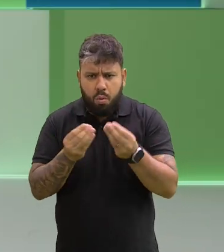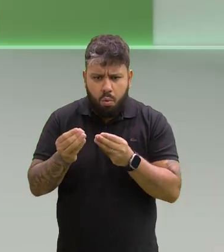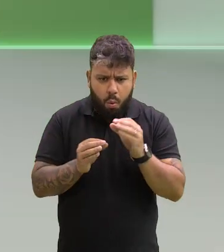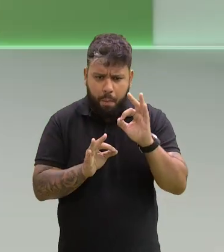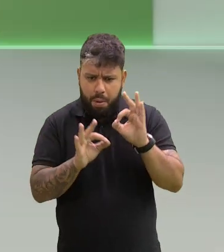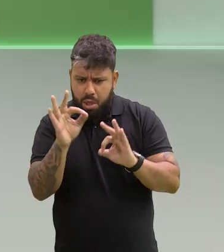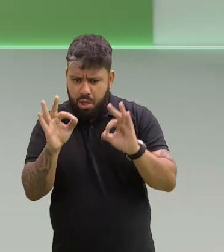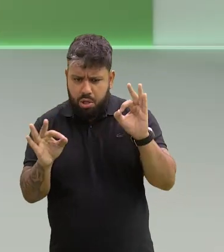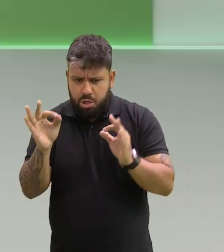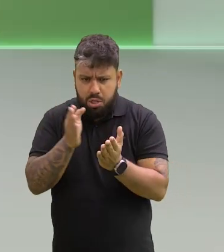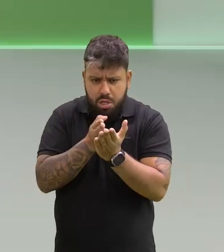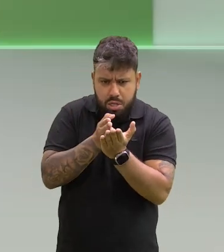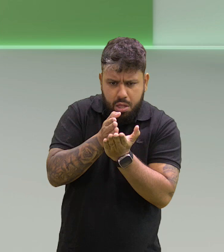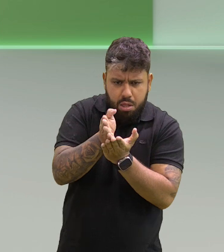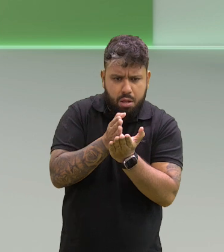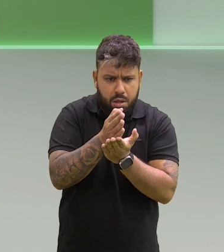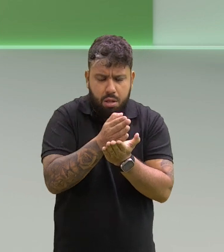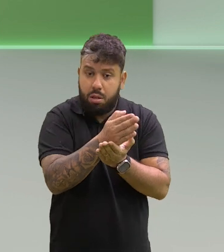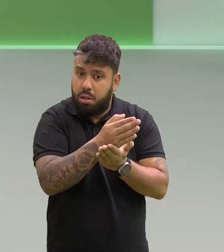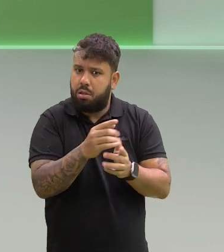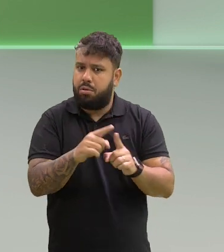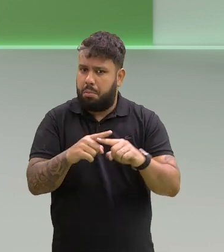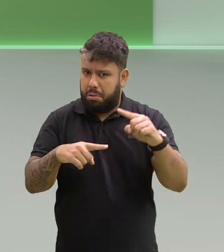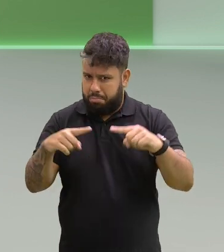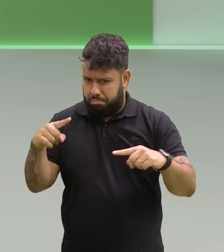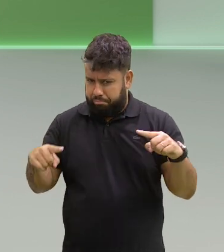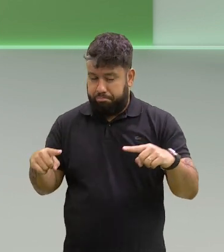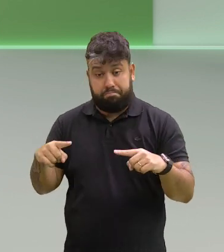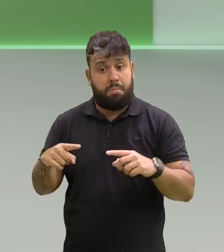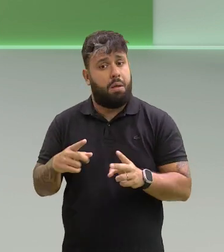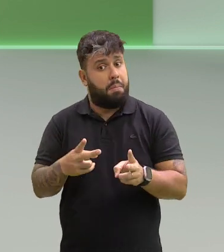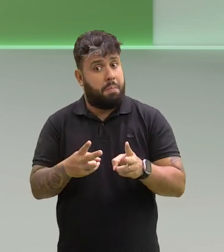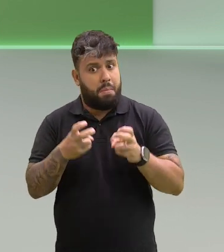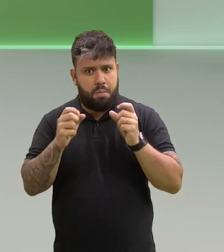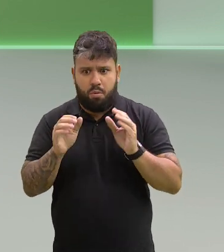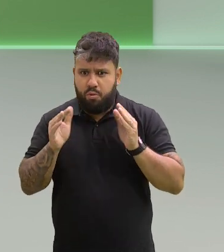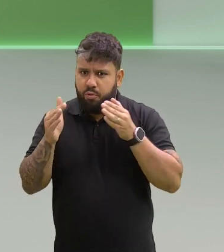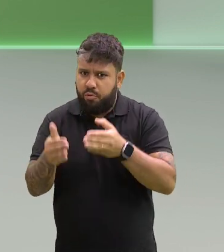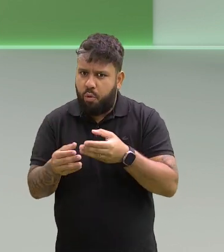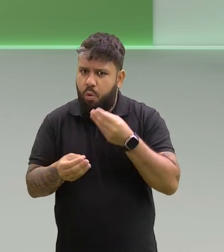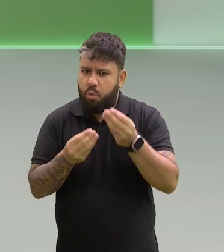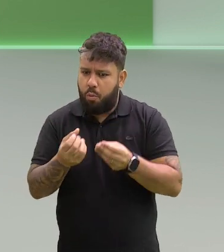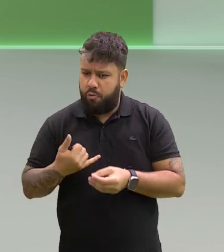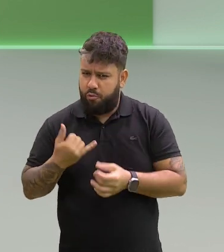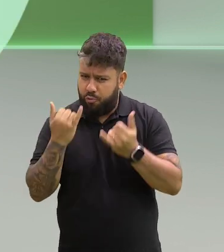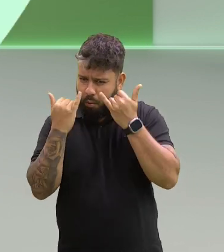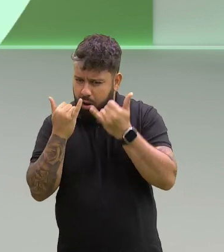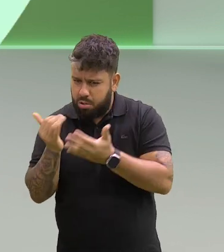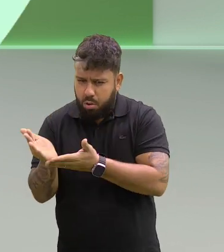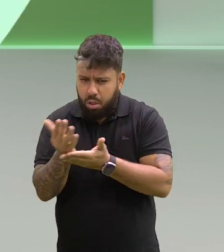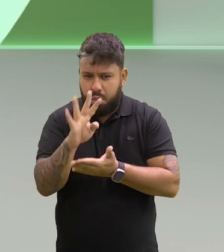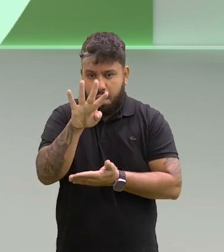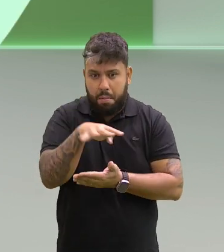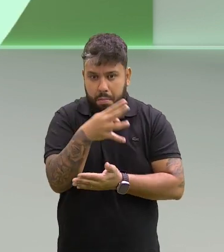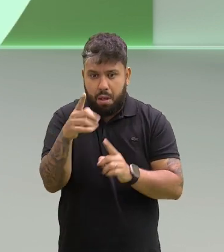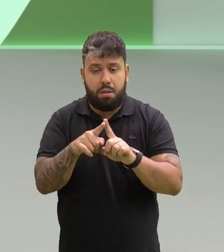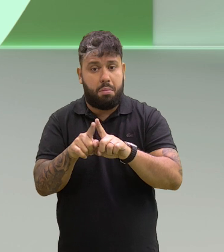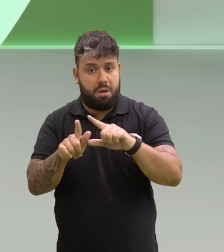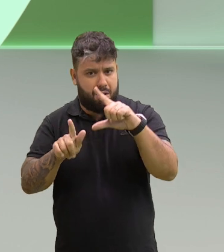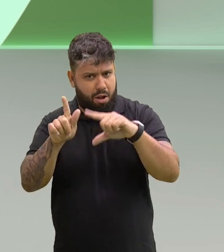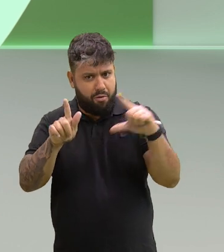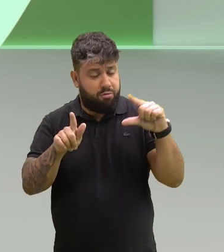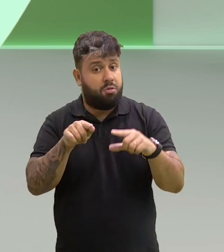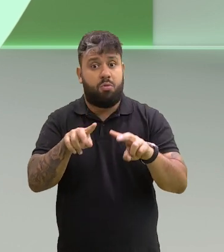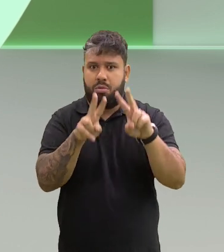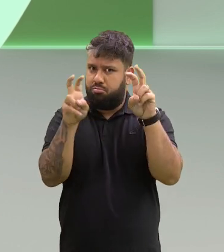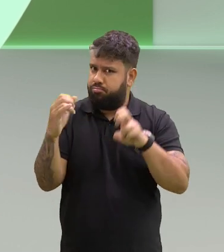central, centrabilidade e as medidas de dispersão, dando ênfase à distribuição de dados em tabelas e gráficos. Assuntos importantes